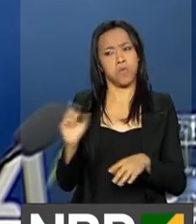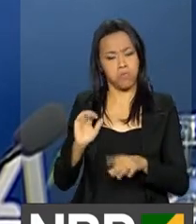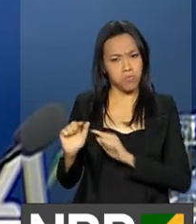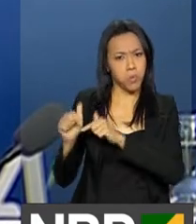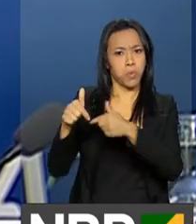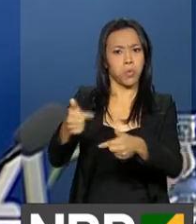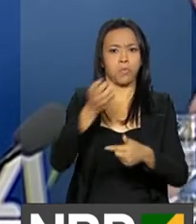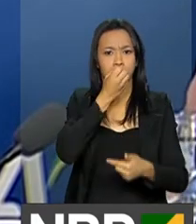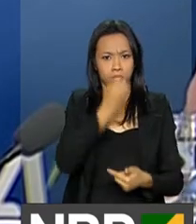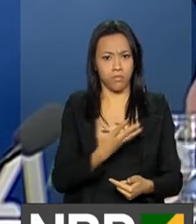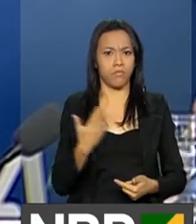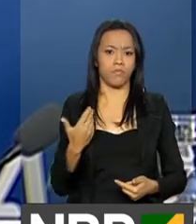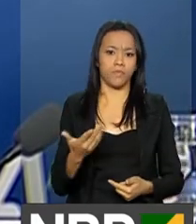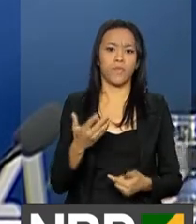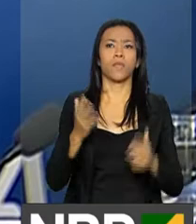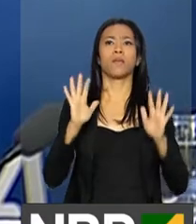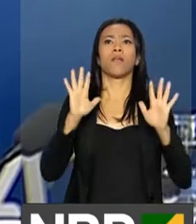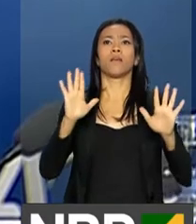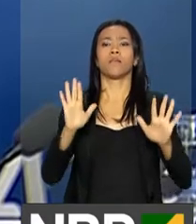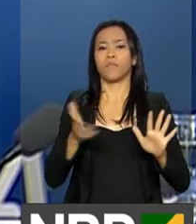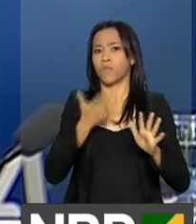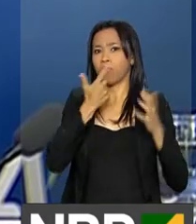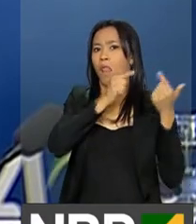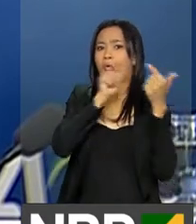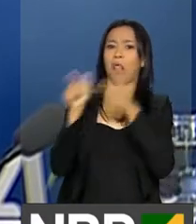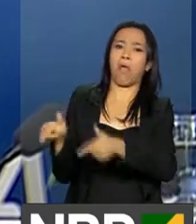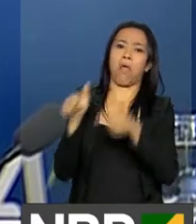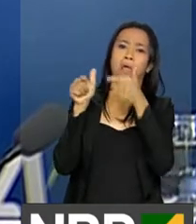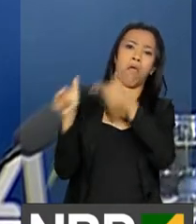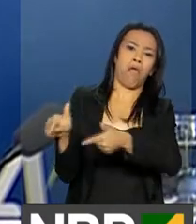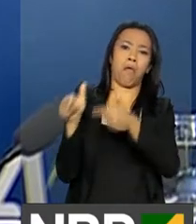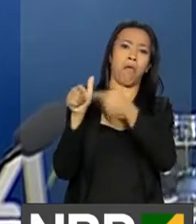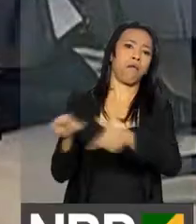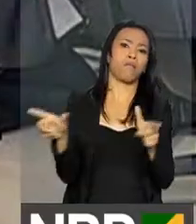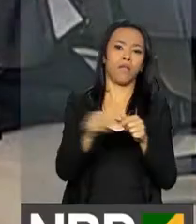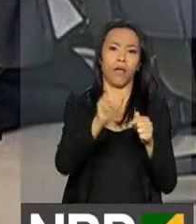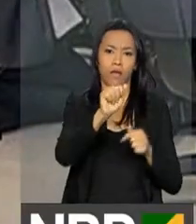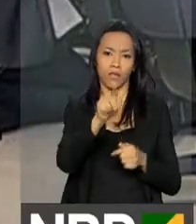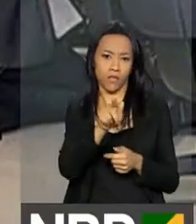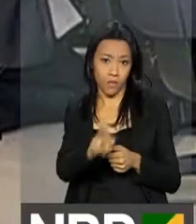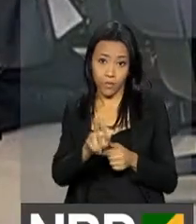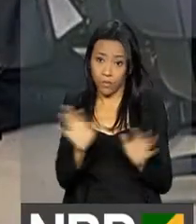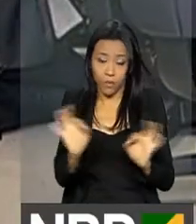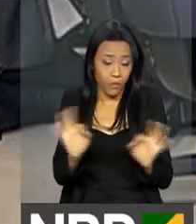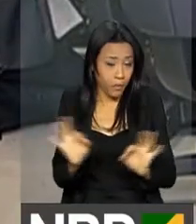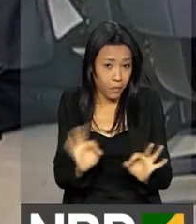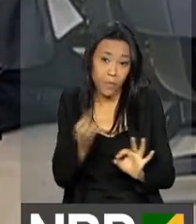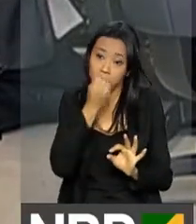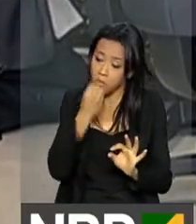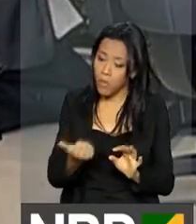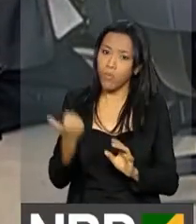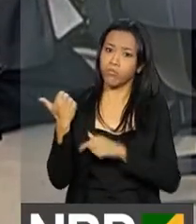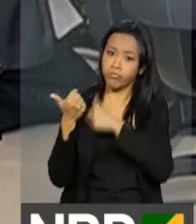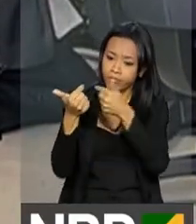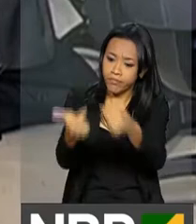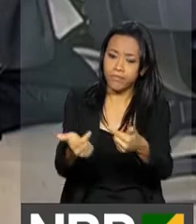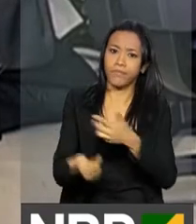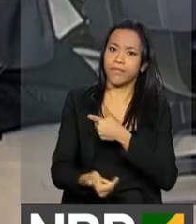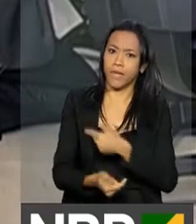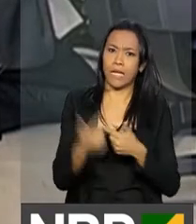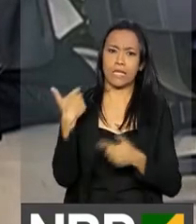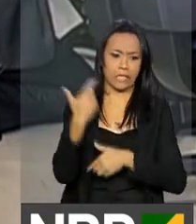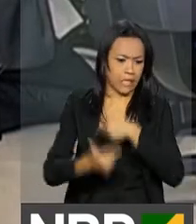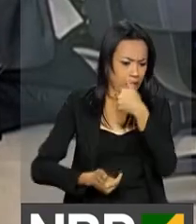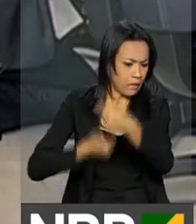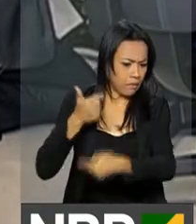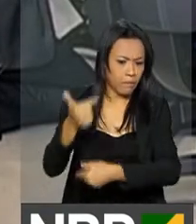relevantíssimo, tanto que não se fala, graças a Deus, da Advocacia Geral da União. Não é? É um bom sinal, não é? Que a Grace, a doutora Grace, fica trabalhando